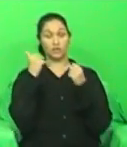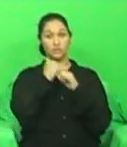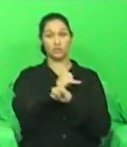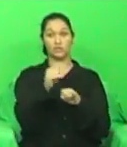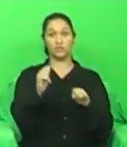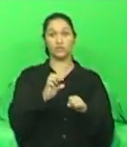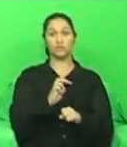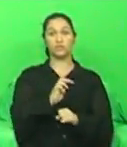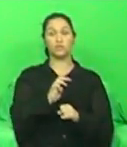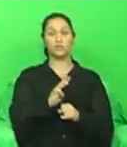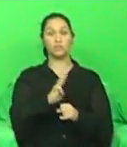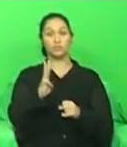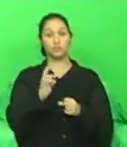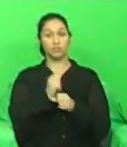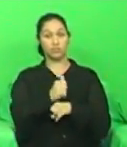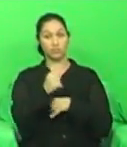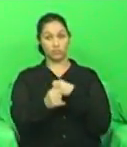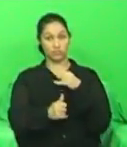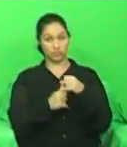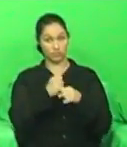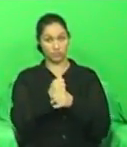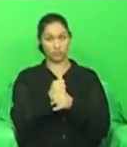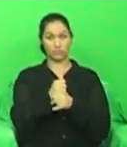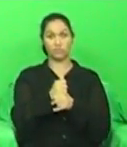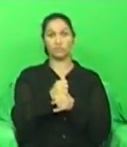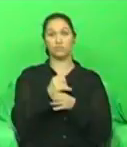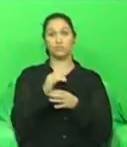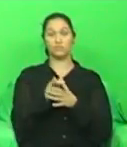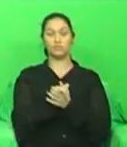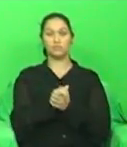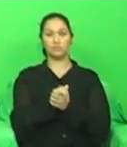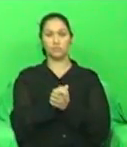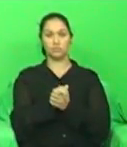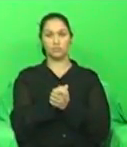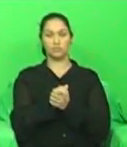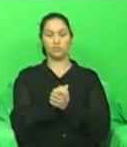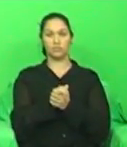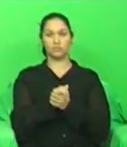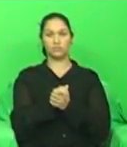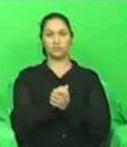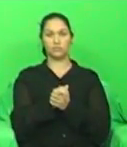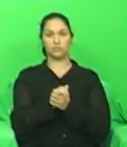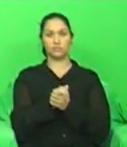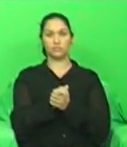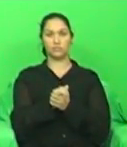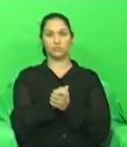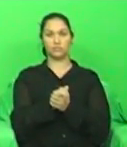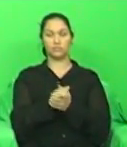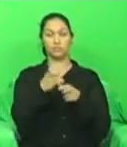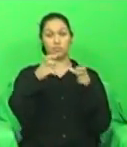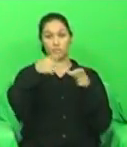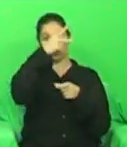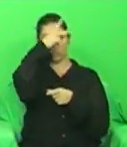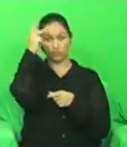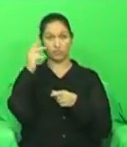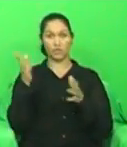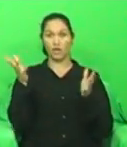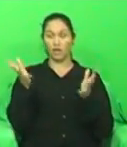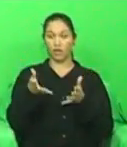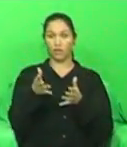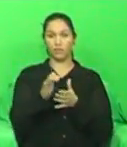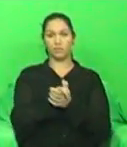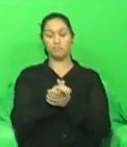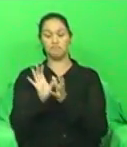ponta sc.gov.br br no link processo legislativo a comissão de justiça e redação